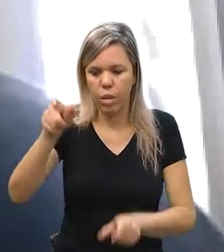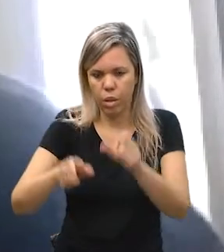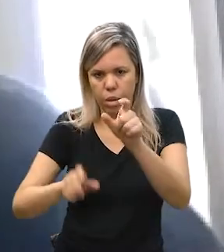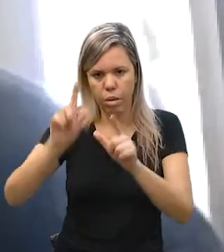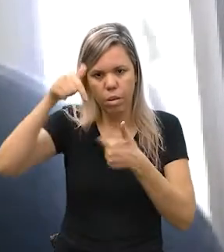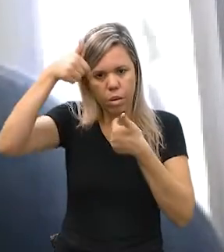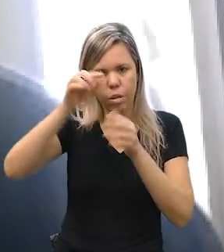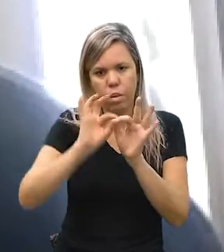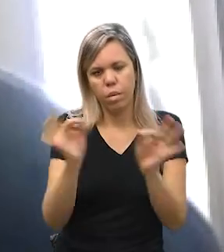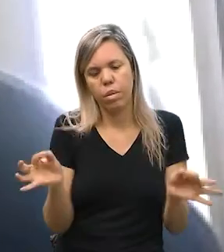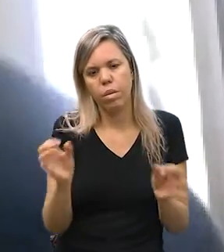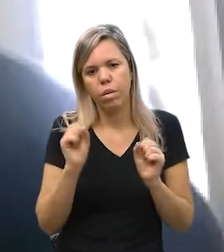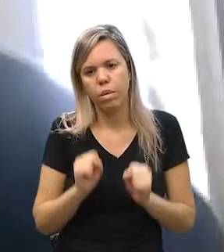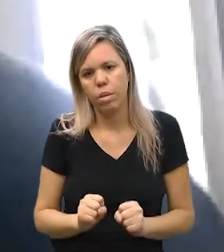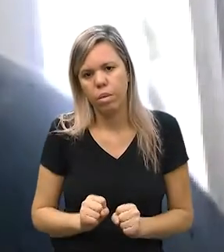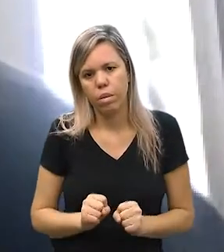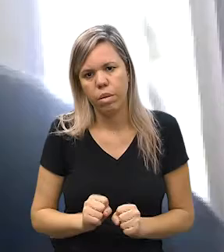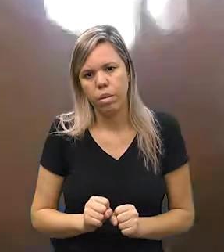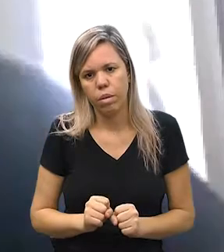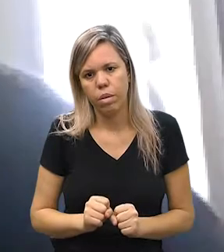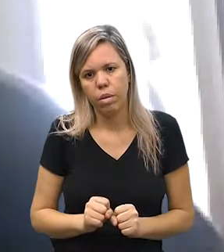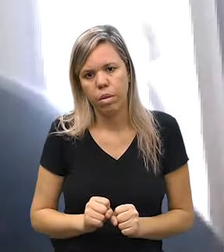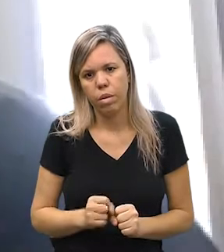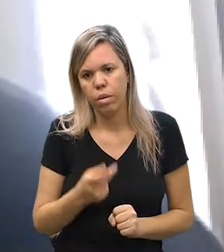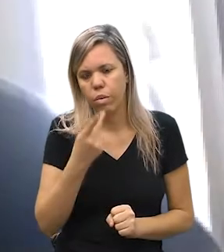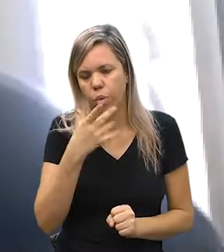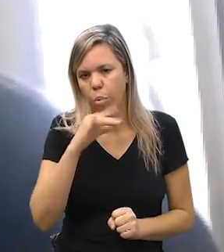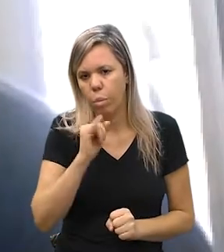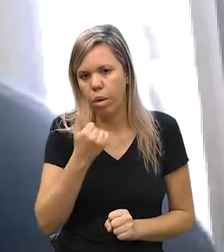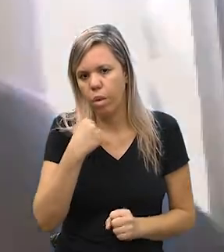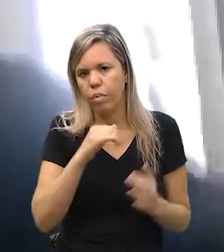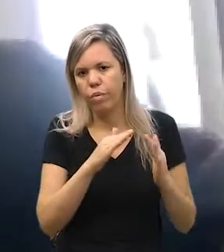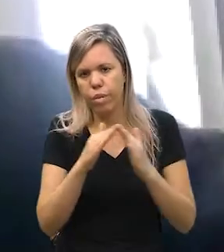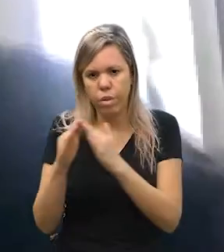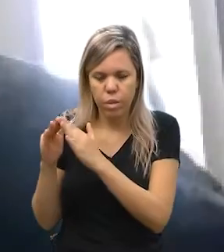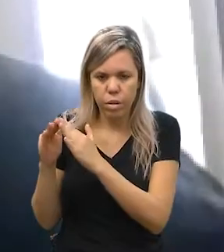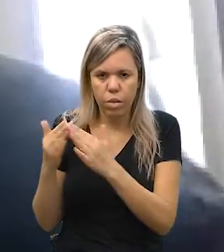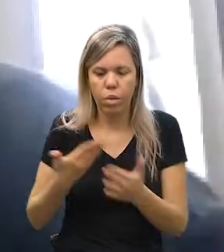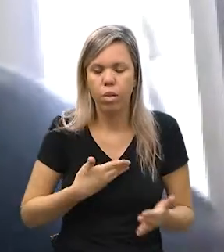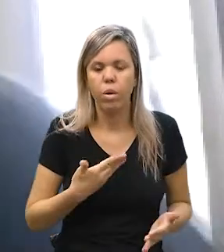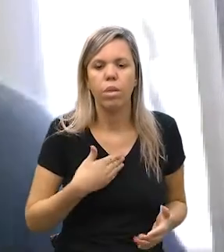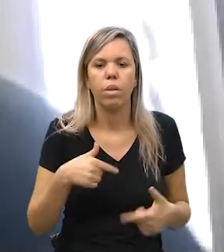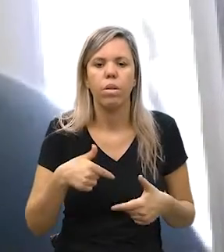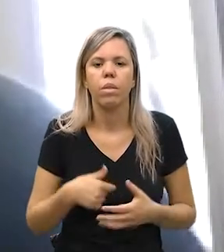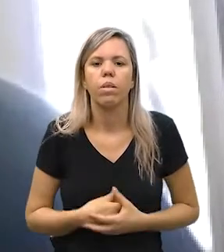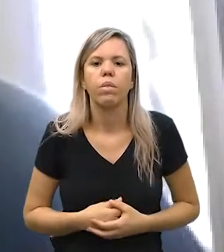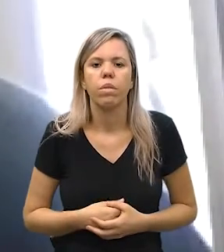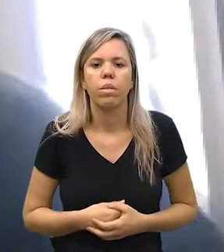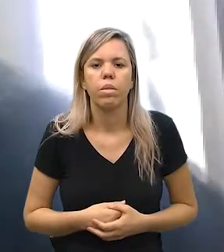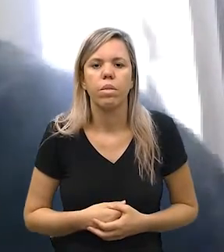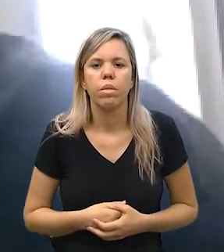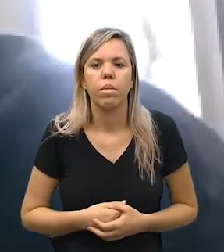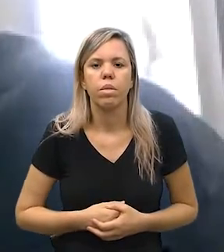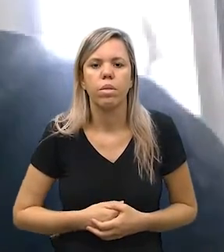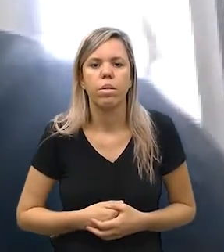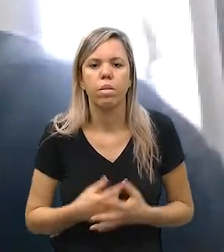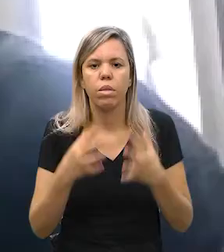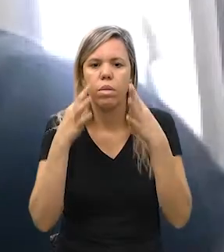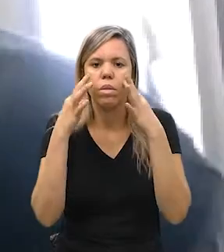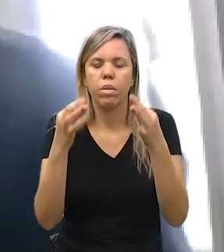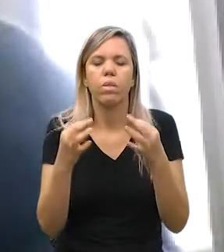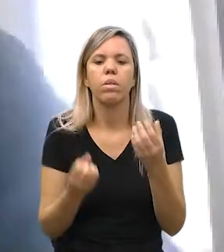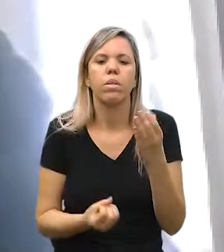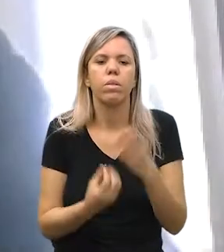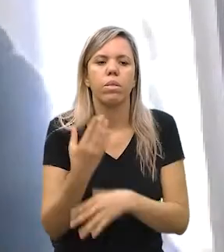muito simples. Tu pode ser, a gente fala, nosso pai, nosso vizinho, nosso colega de trabalho. O olhar do que